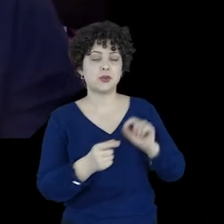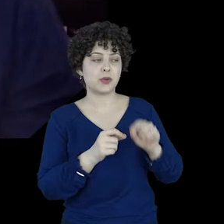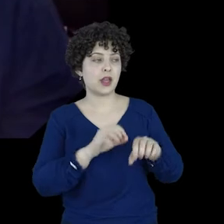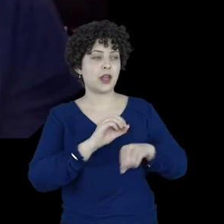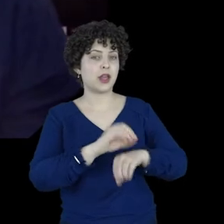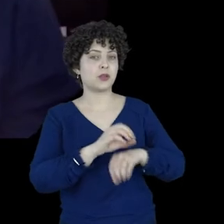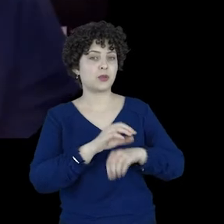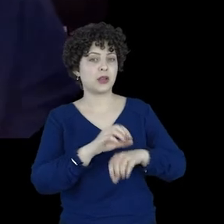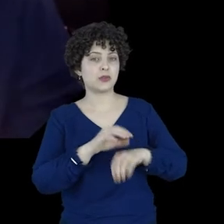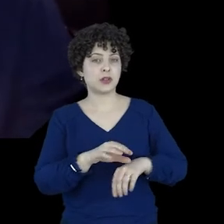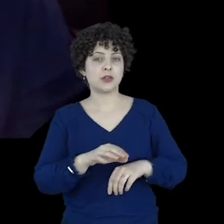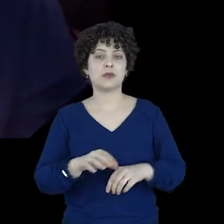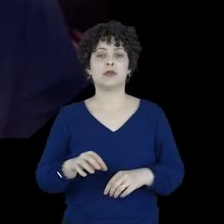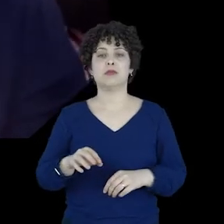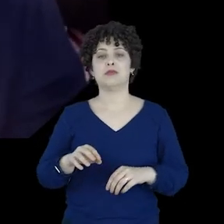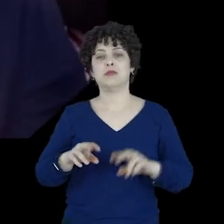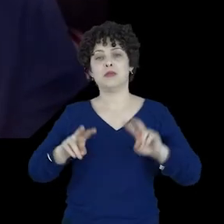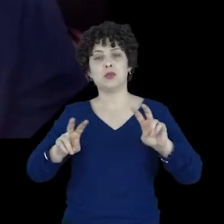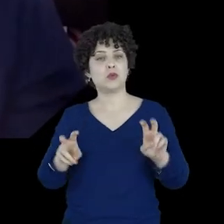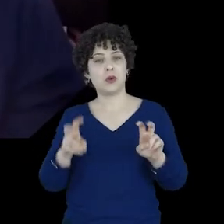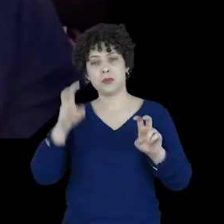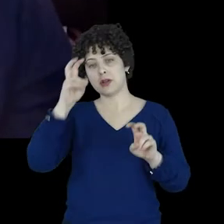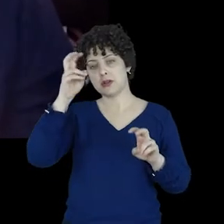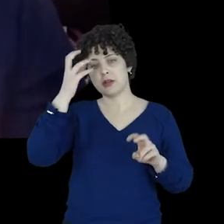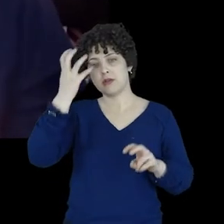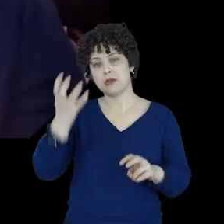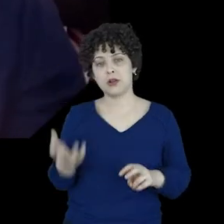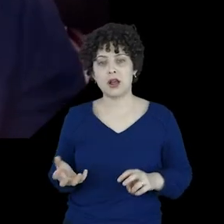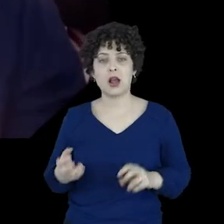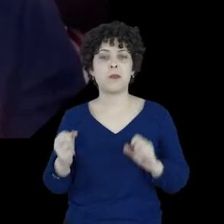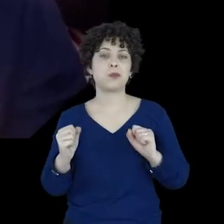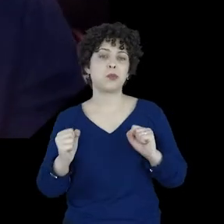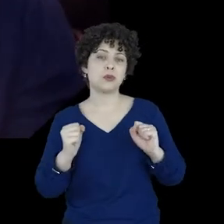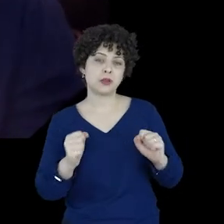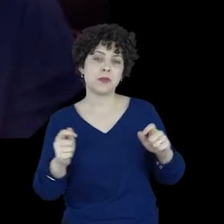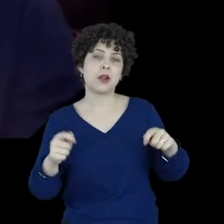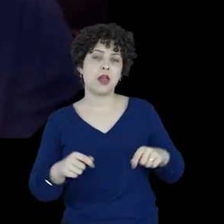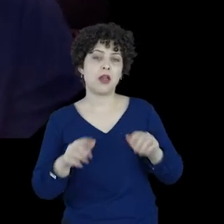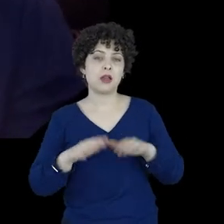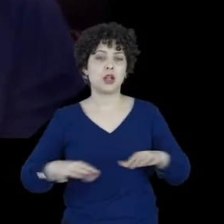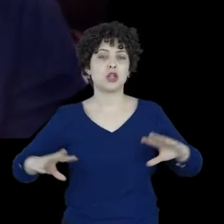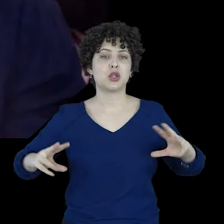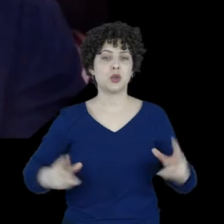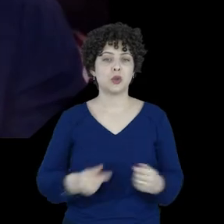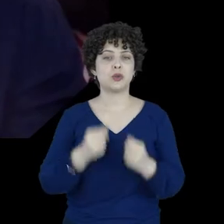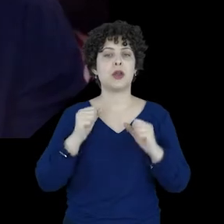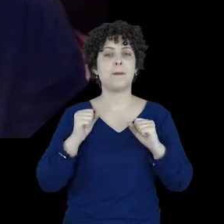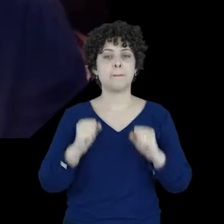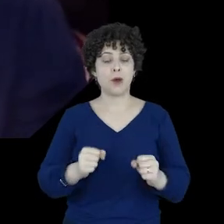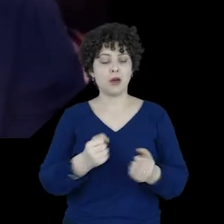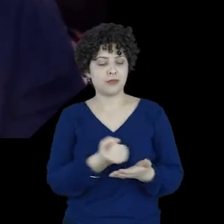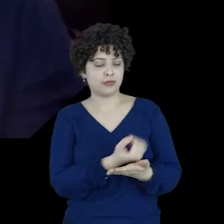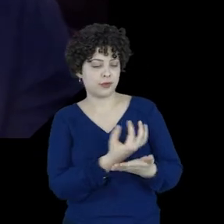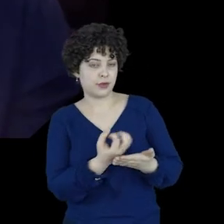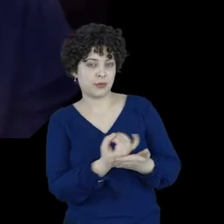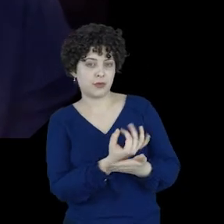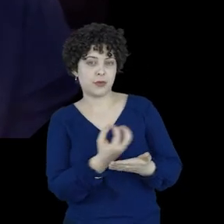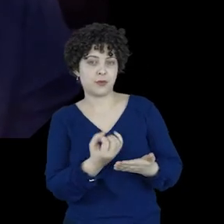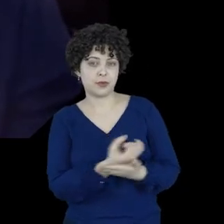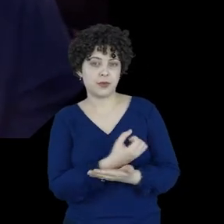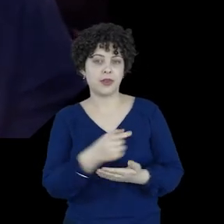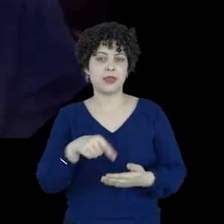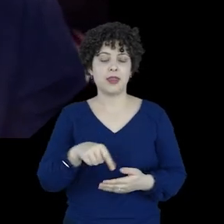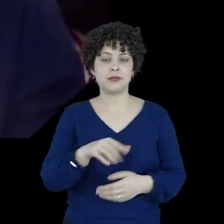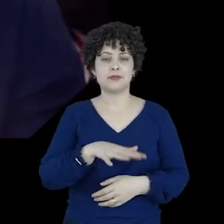recursos educacionais sobre inteligência artificial, a possibilidade de que todas as crianças e adolescentes possam se alfabetizar